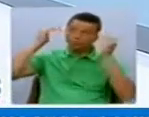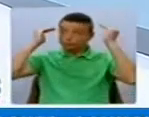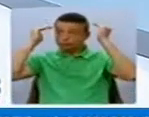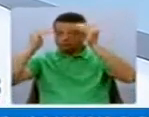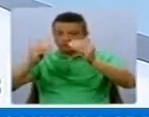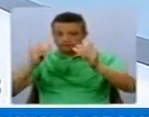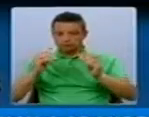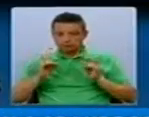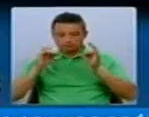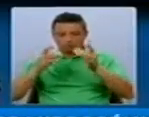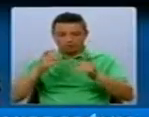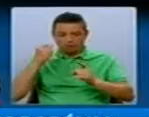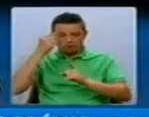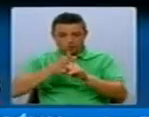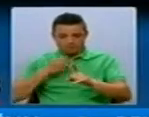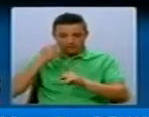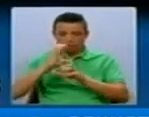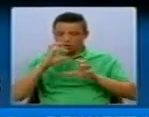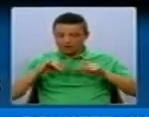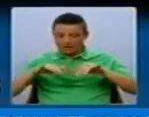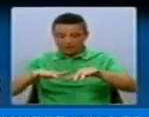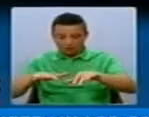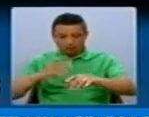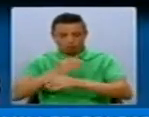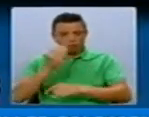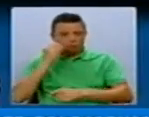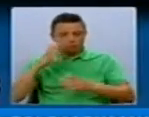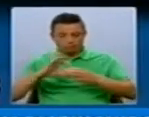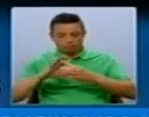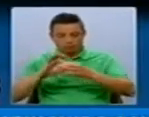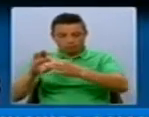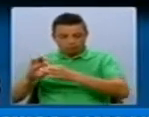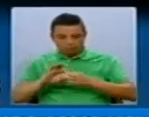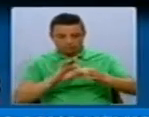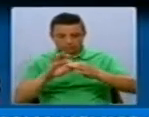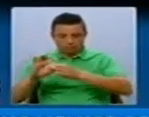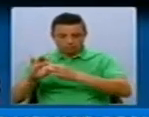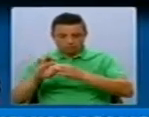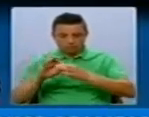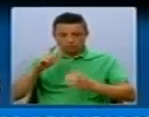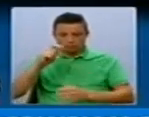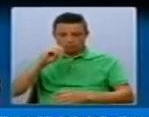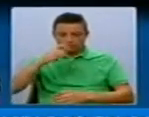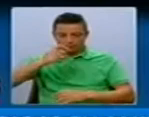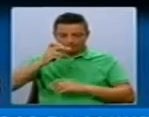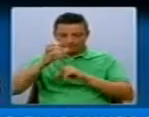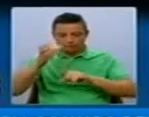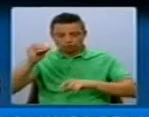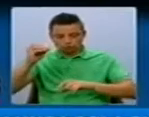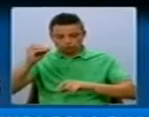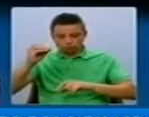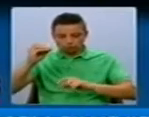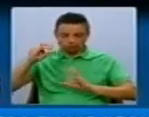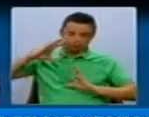cancro. E é sobretudo também uma notícia que demonstra bem como é que a cooperação internacional no espaço é extremamente importante e que felizmente deveria